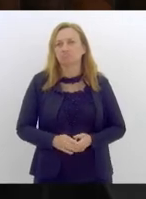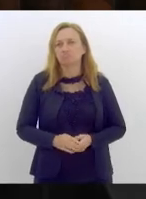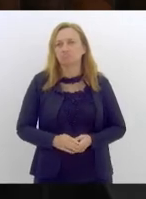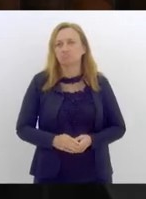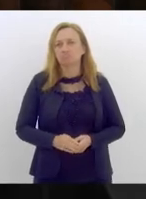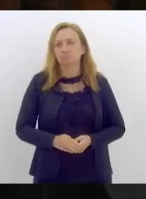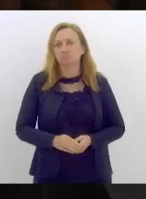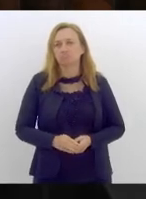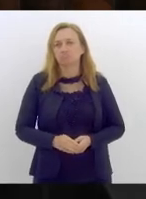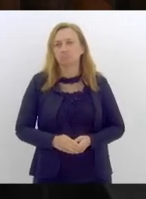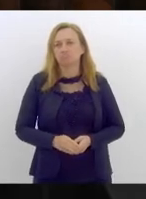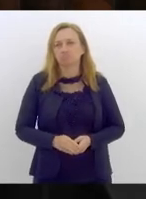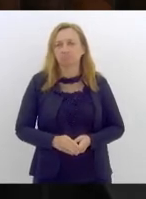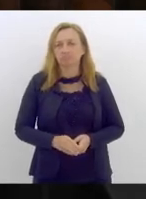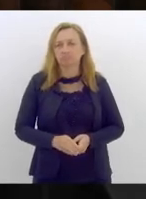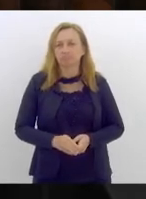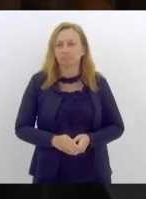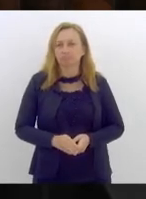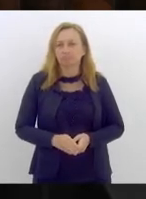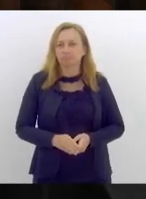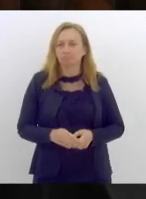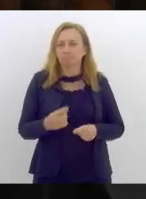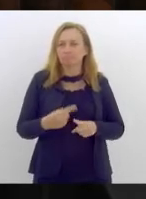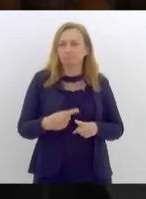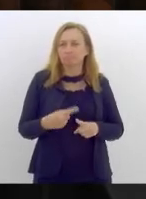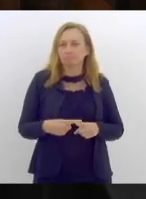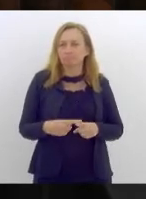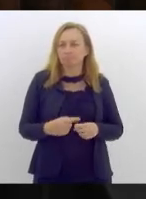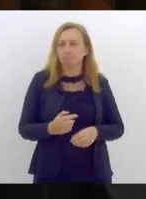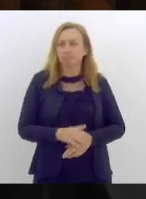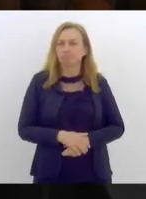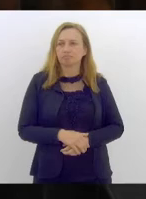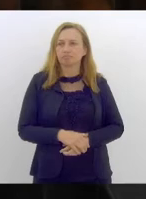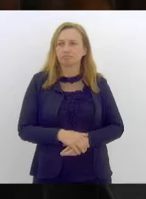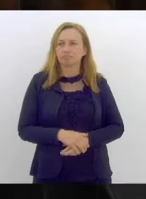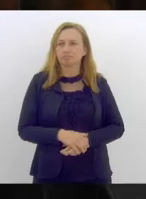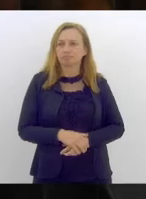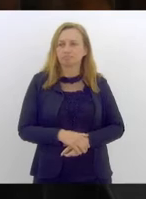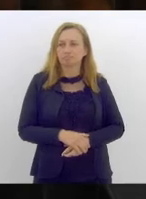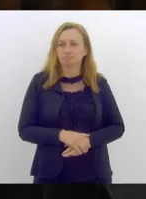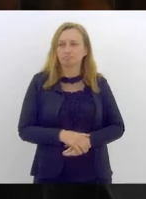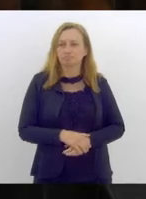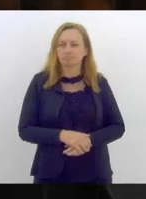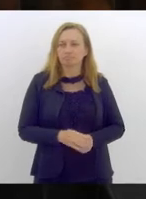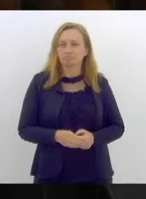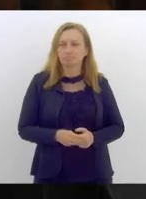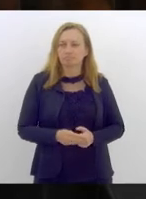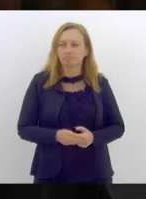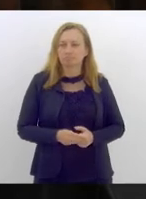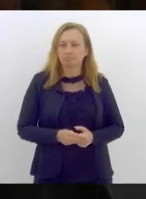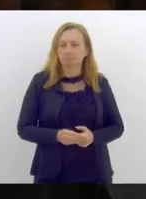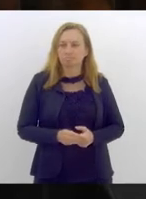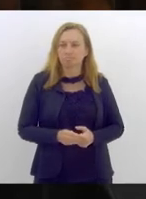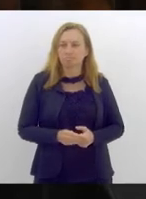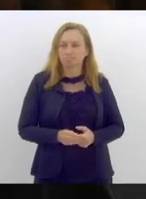porque isso implicaria rotular o presidente candidato